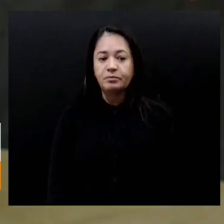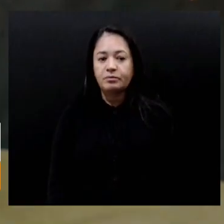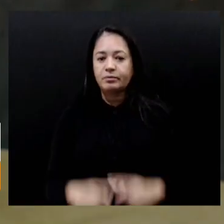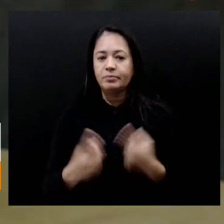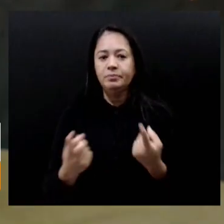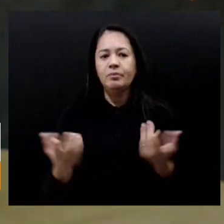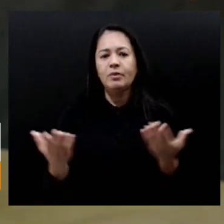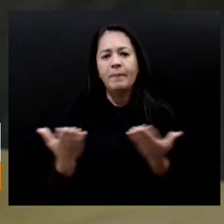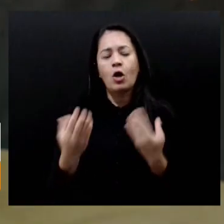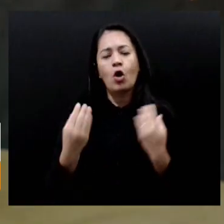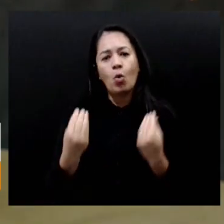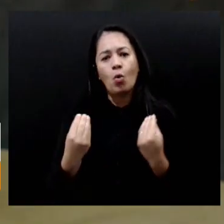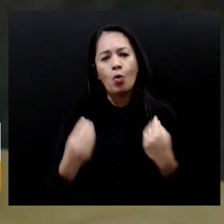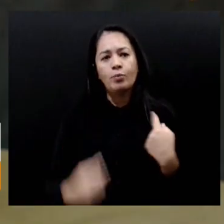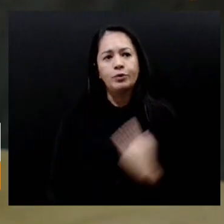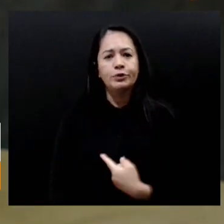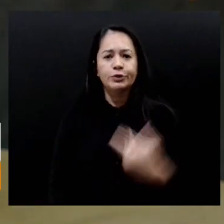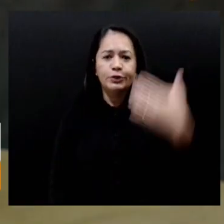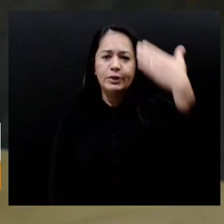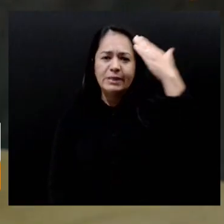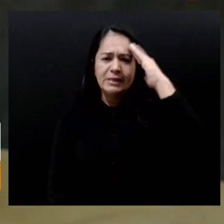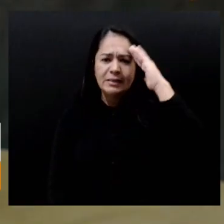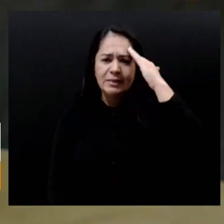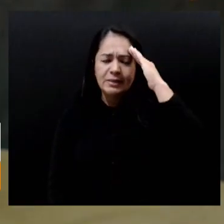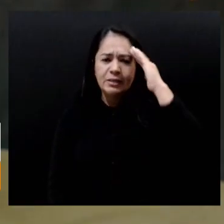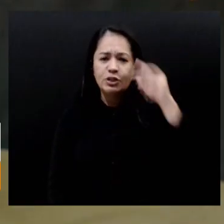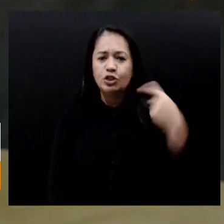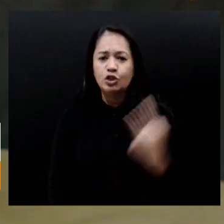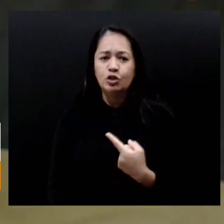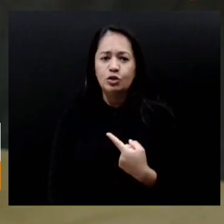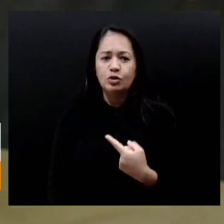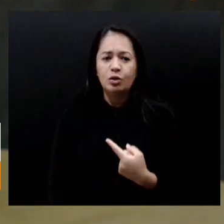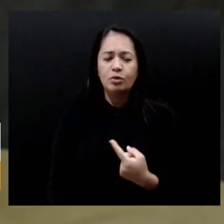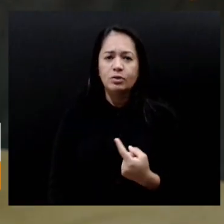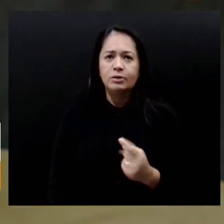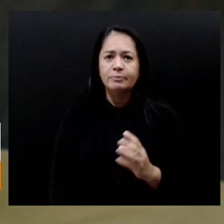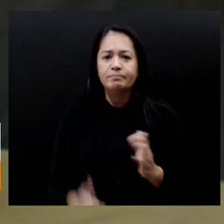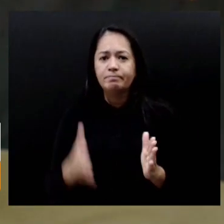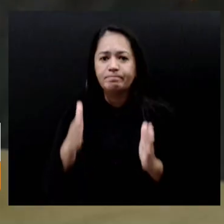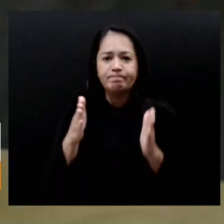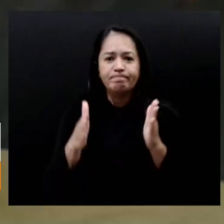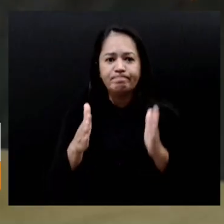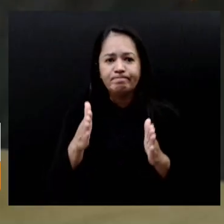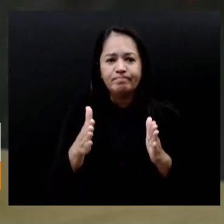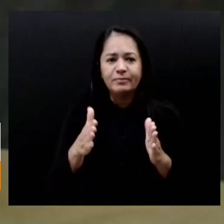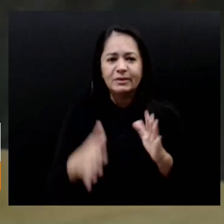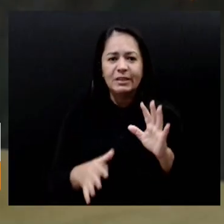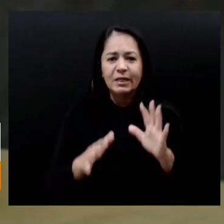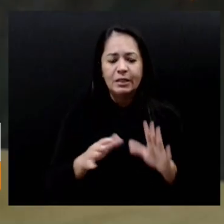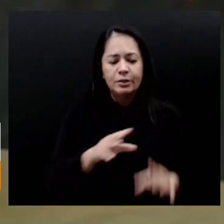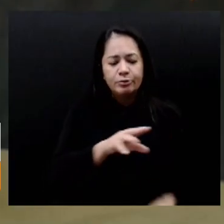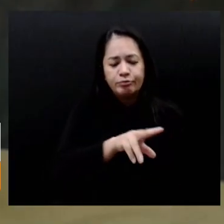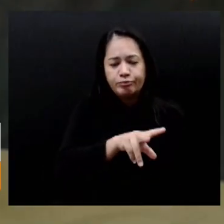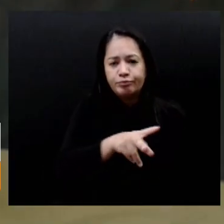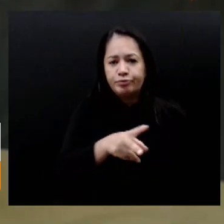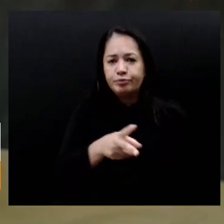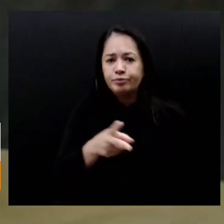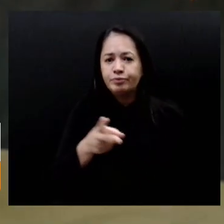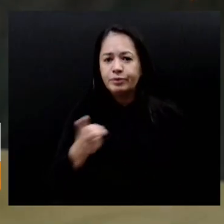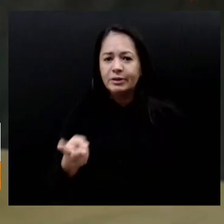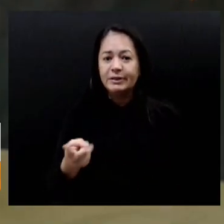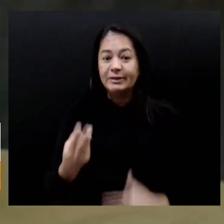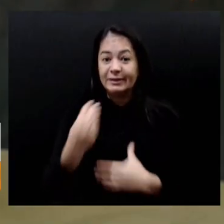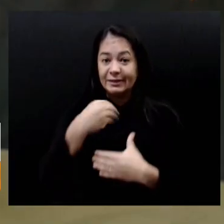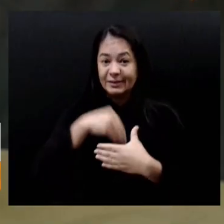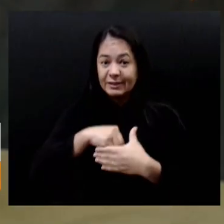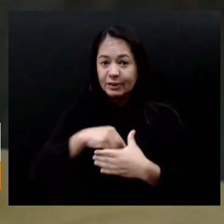gente entende que nós estamos passando por essa transição dentro da gente e quais